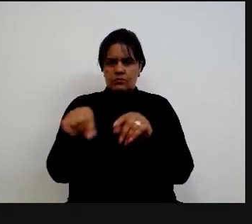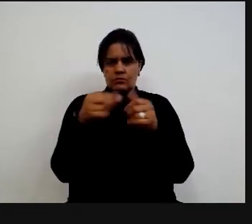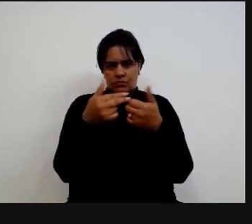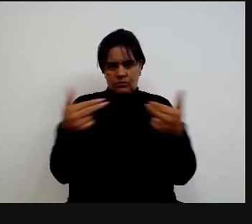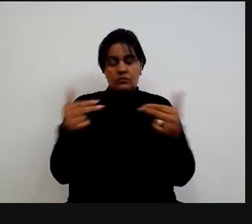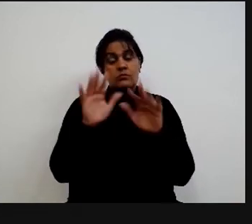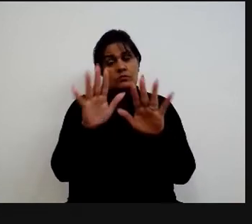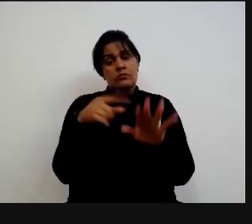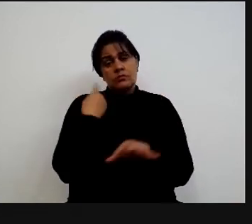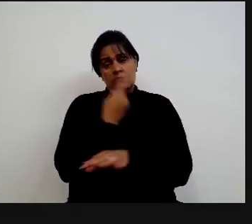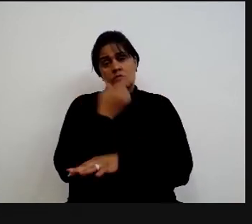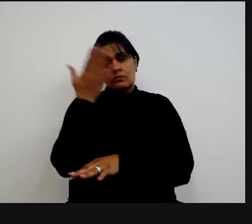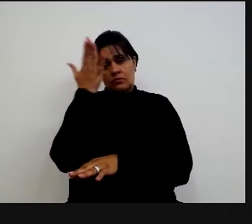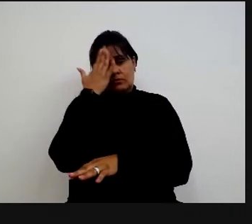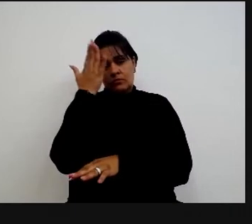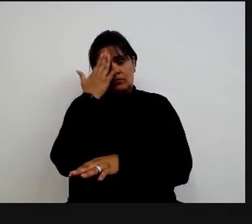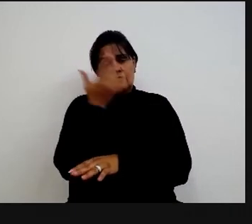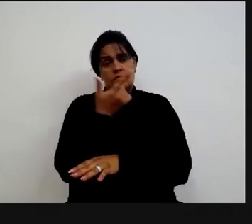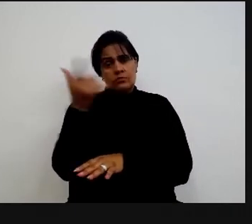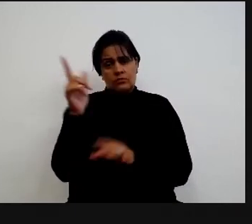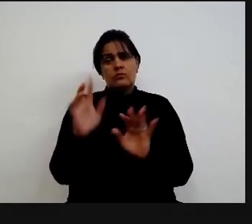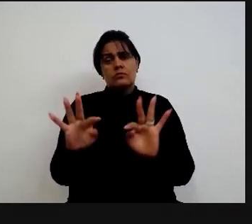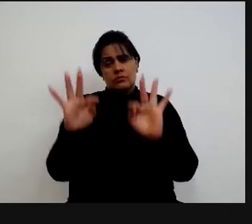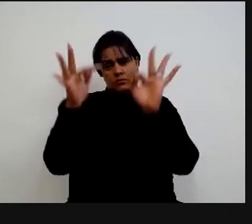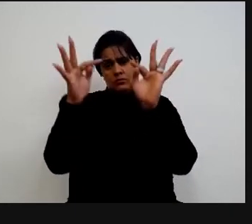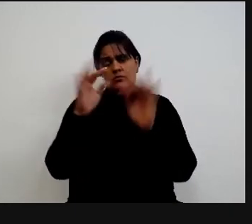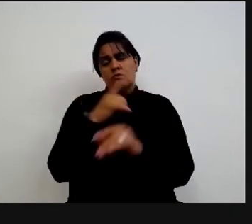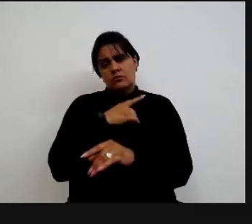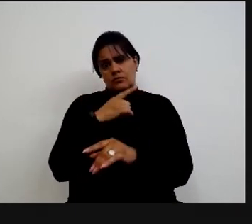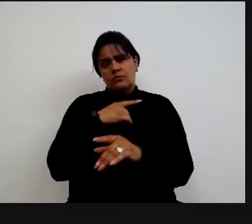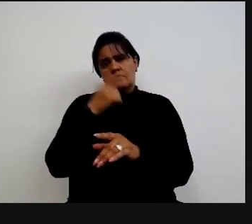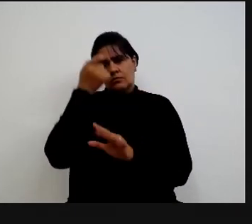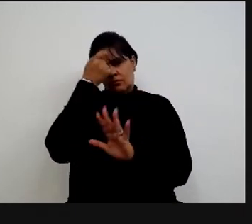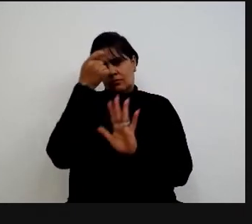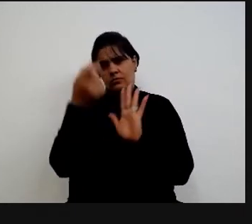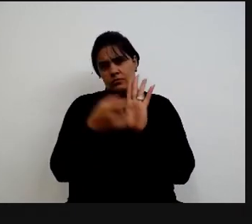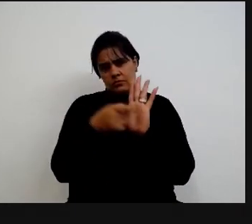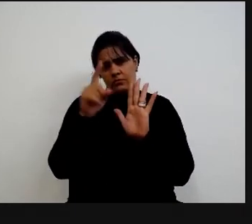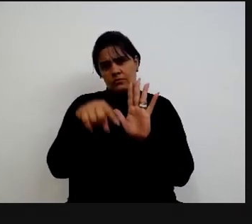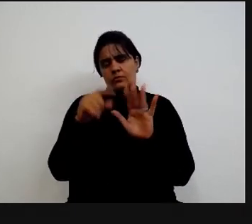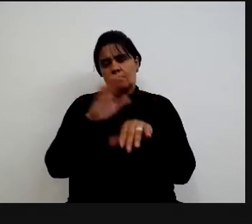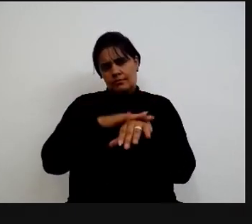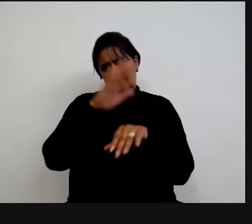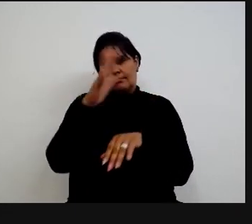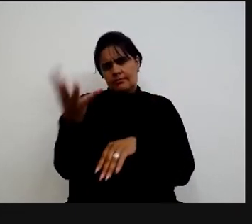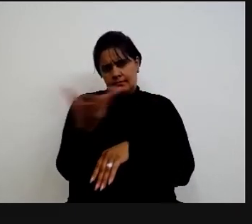É claro que a gente sabe que tem outras tecnologias que têm uma inteligência artificial um pouco mais